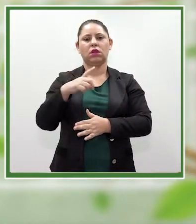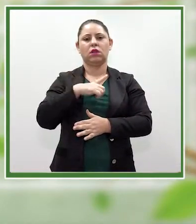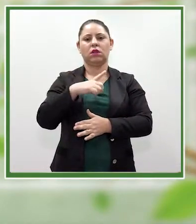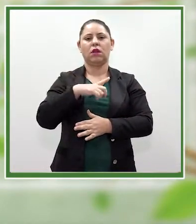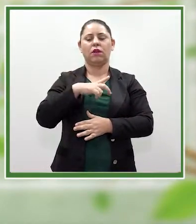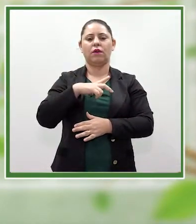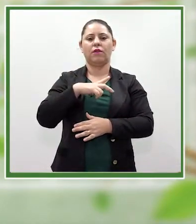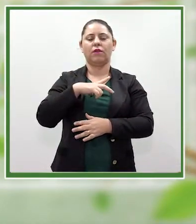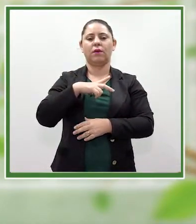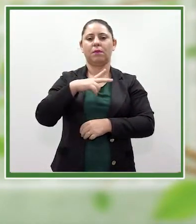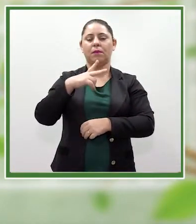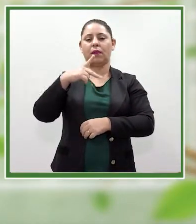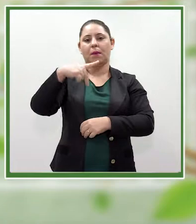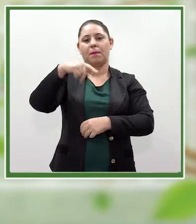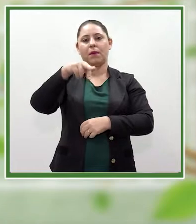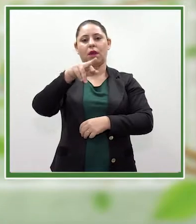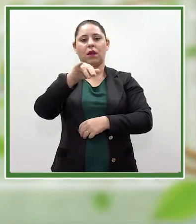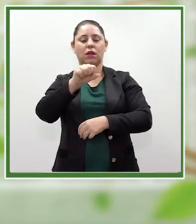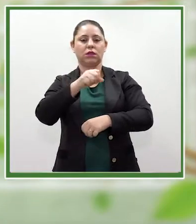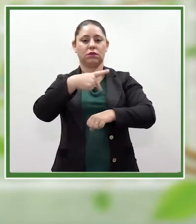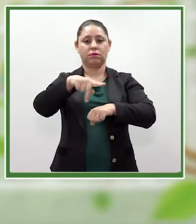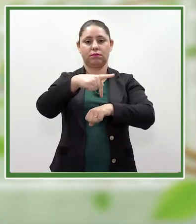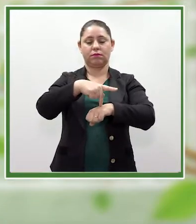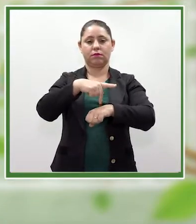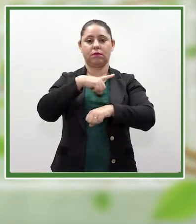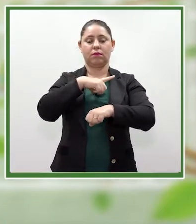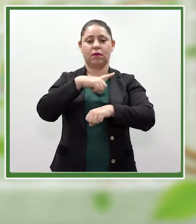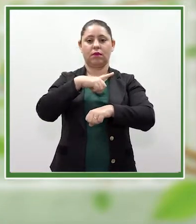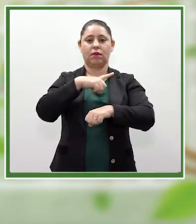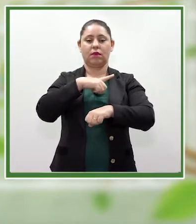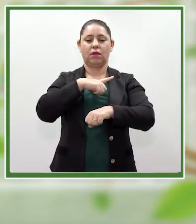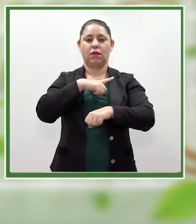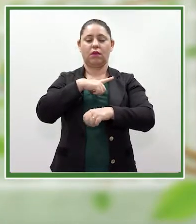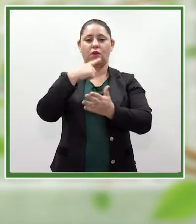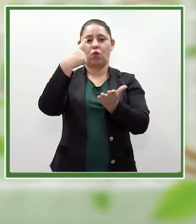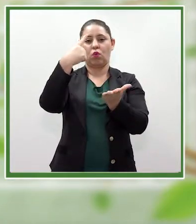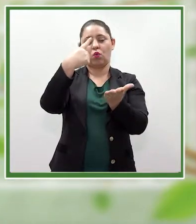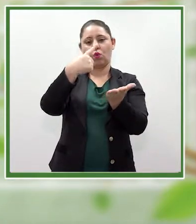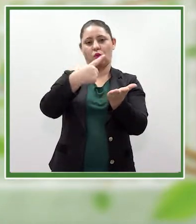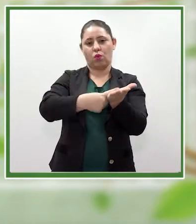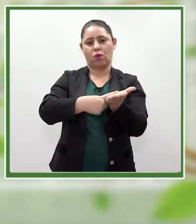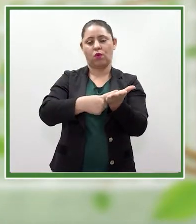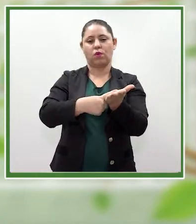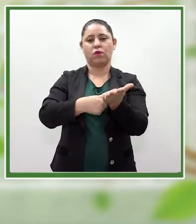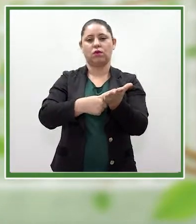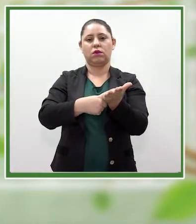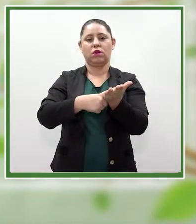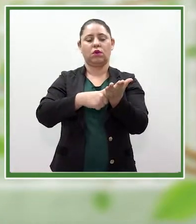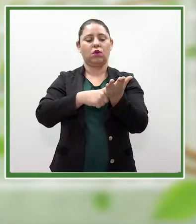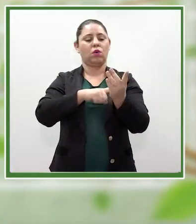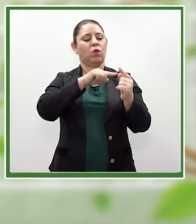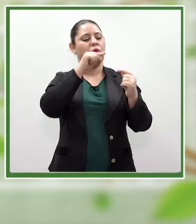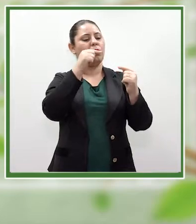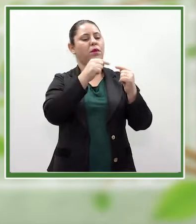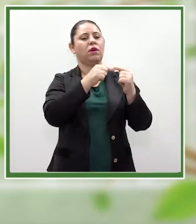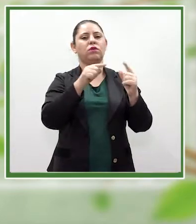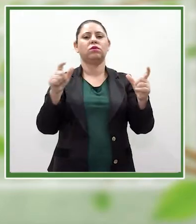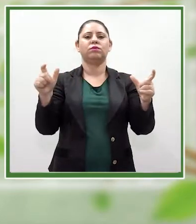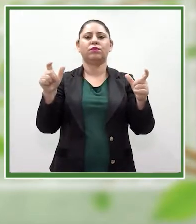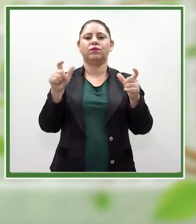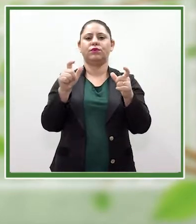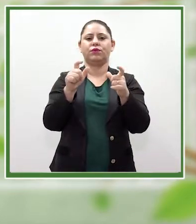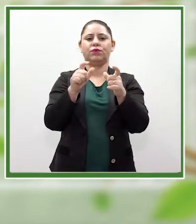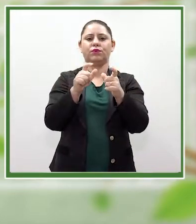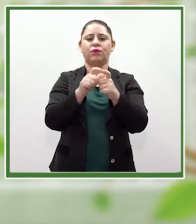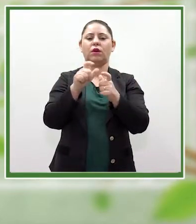a COP21, que ocorreu em Paris. E foi nessa ocasião, então, que foi realizado o Acordo de Paris, com